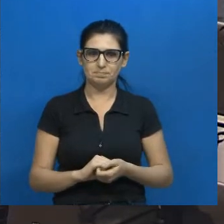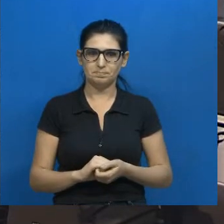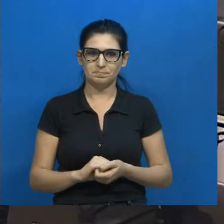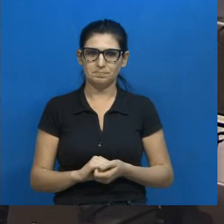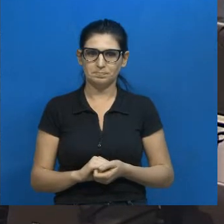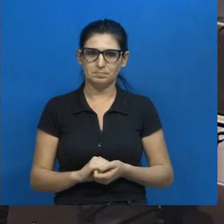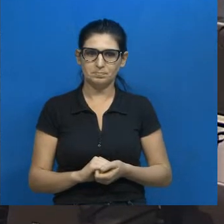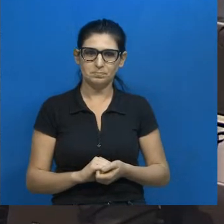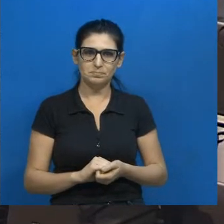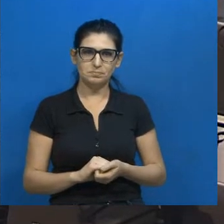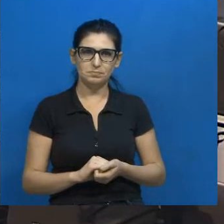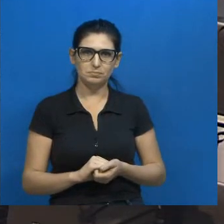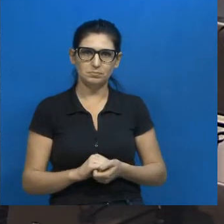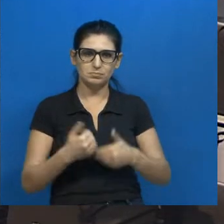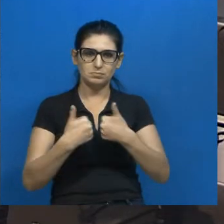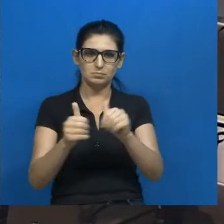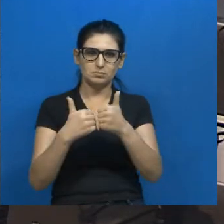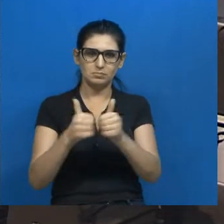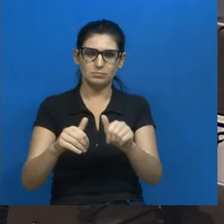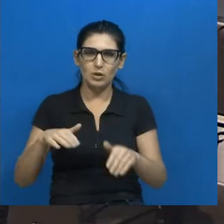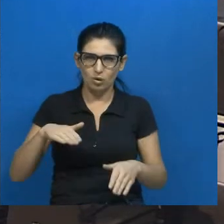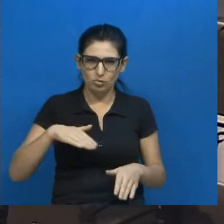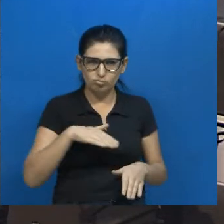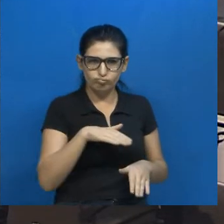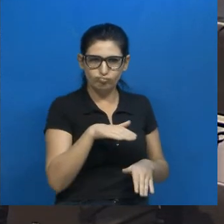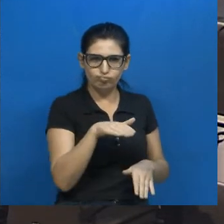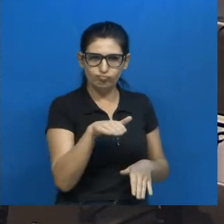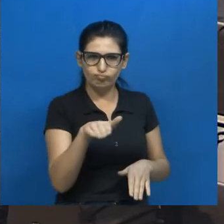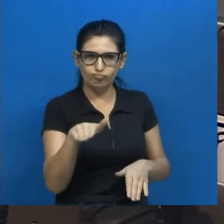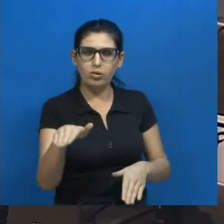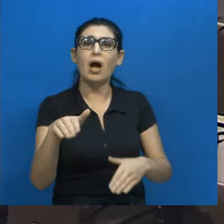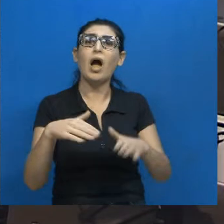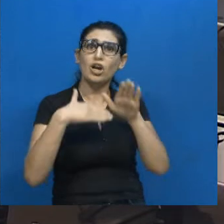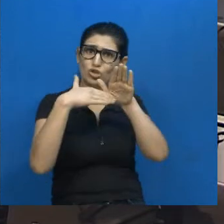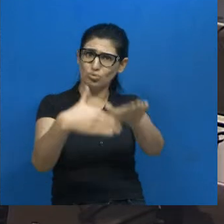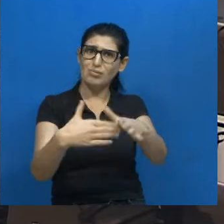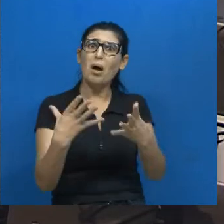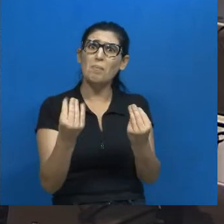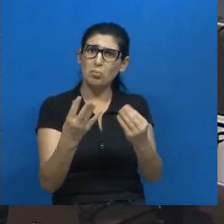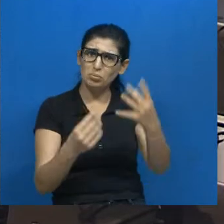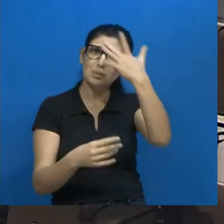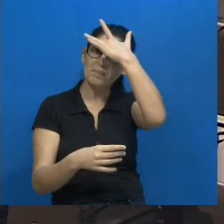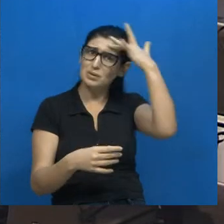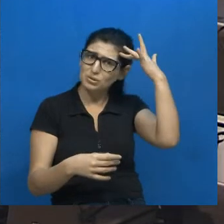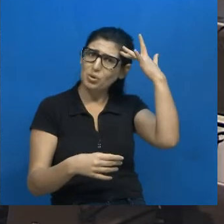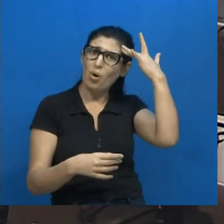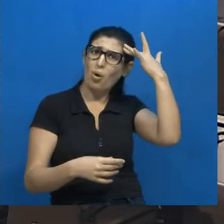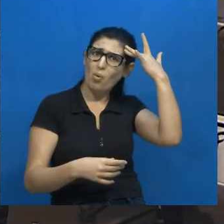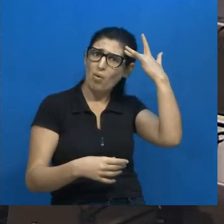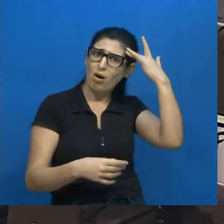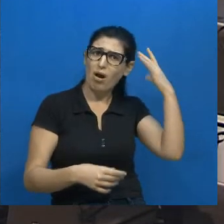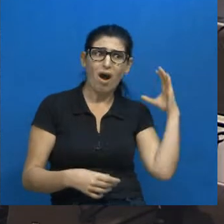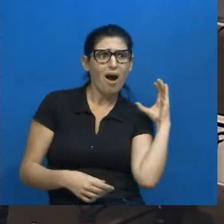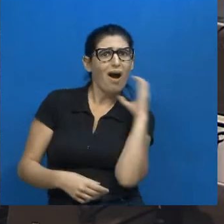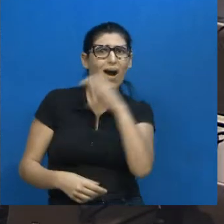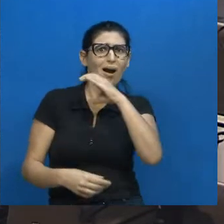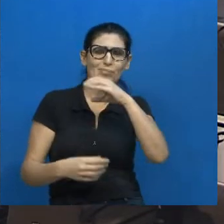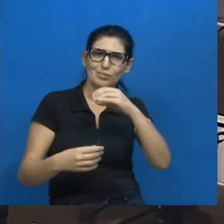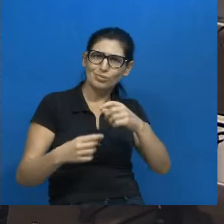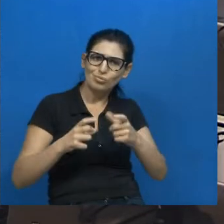A linha vai, pelo visto, vai ajudar muito a população, mas eu tenho uma pergunta.